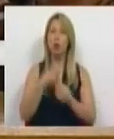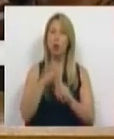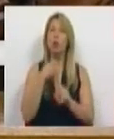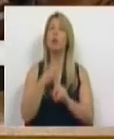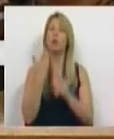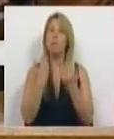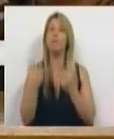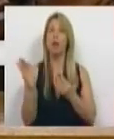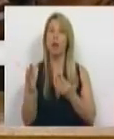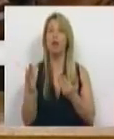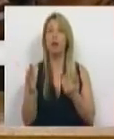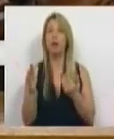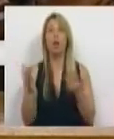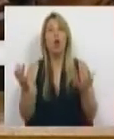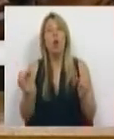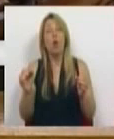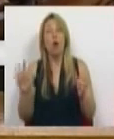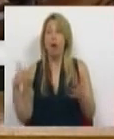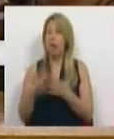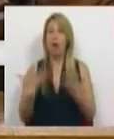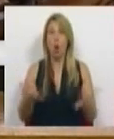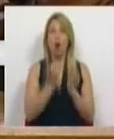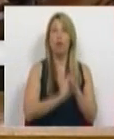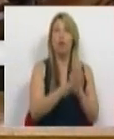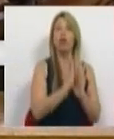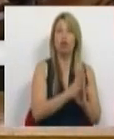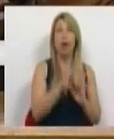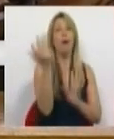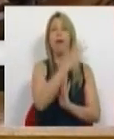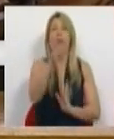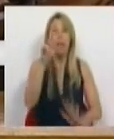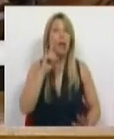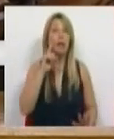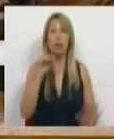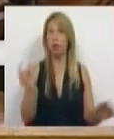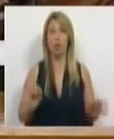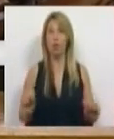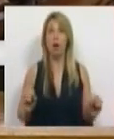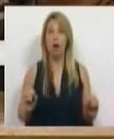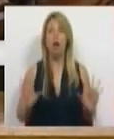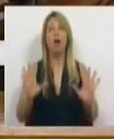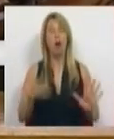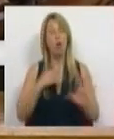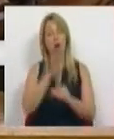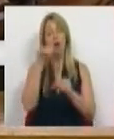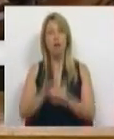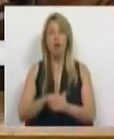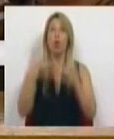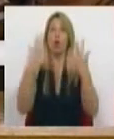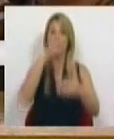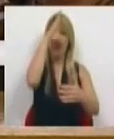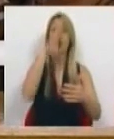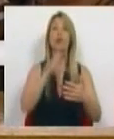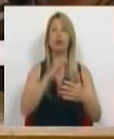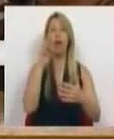ela. Nada do que foi já reposto está definitivamente garantido. Votamos este Orçamento do Estado de olhos postos no futuro, nas